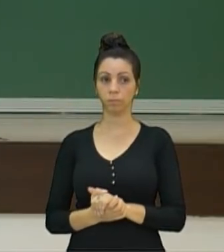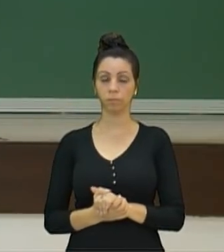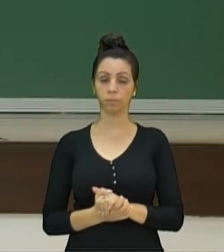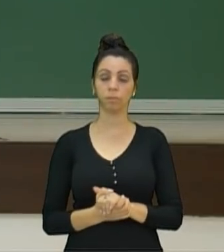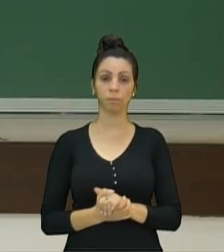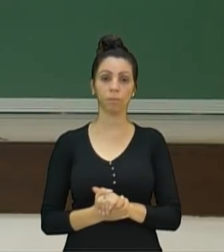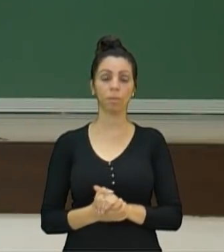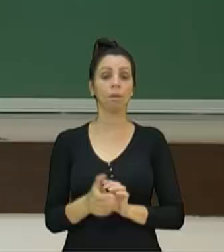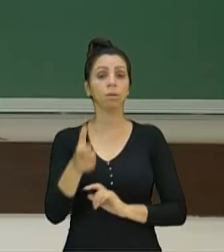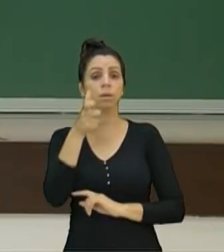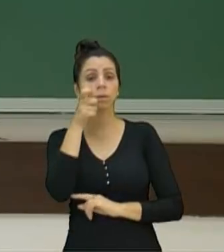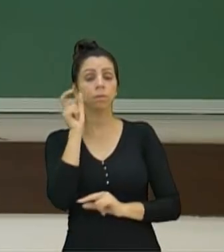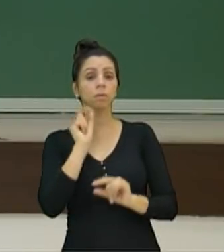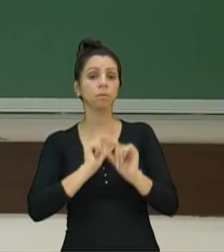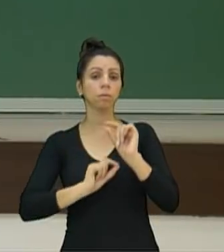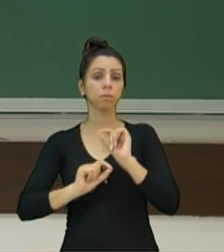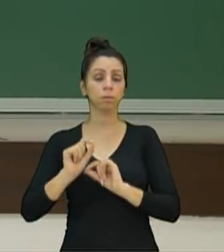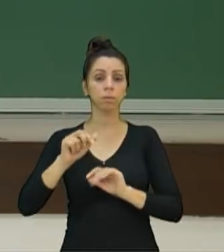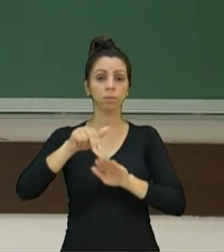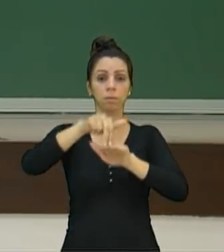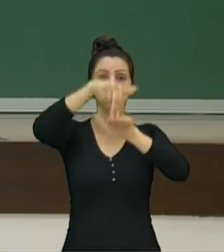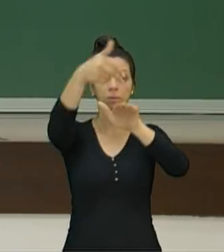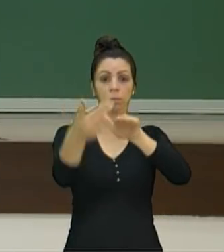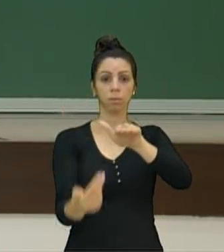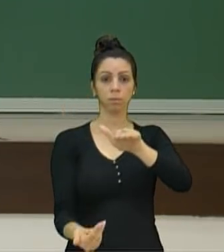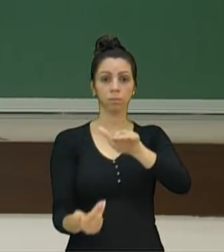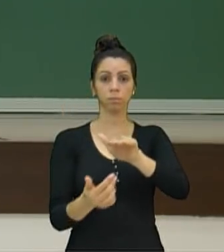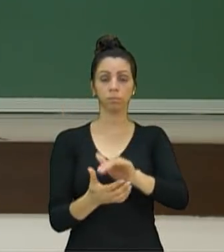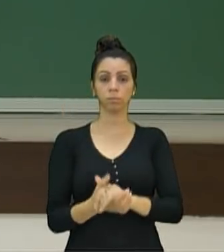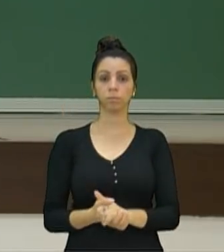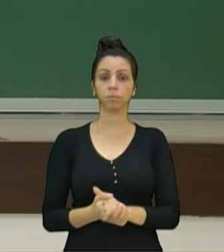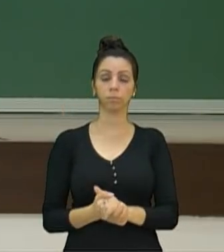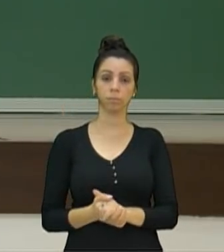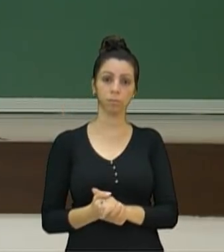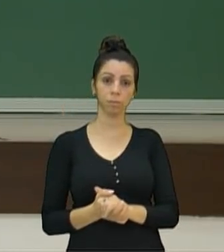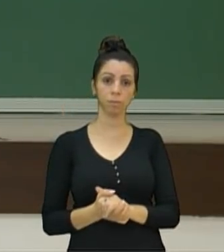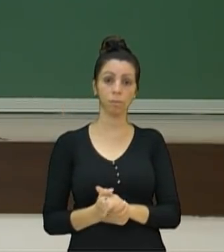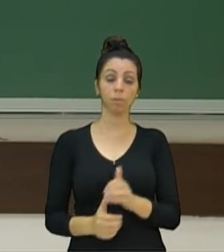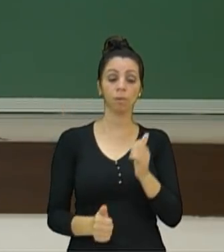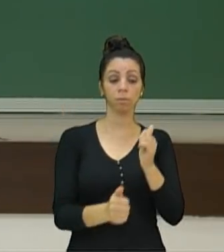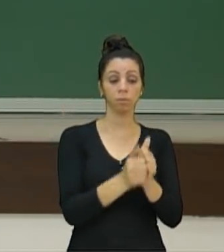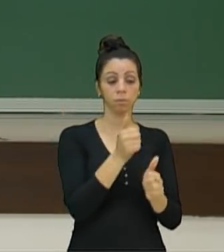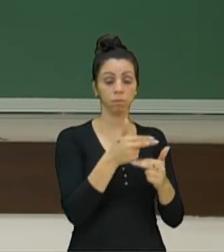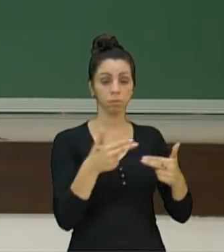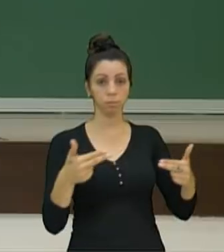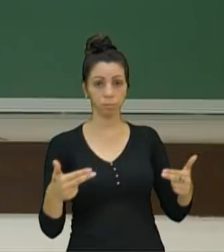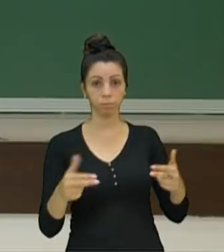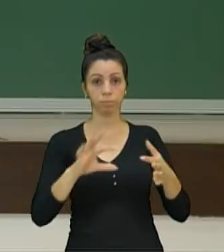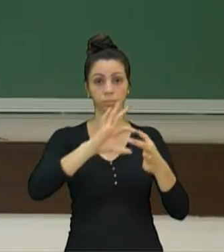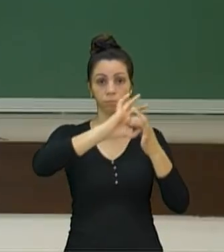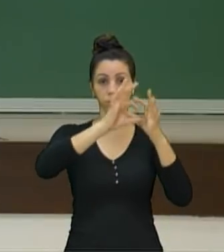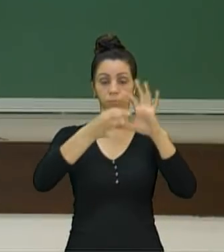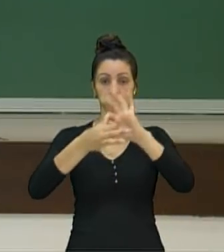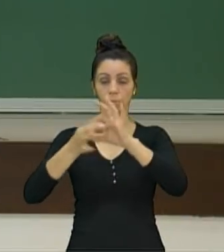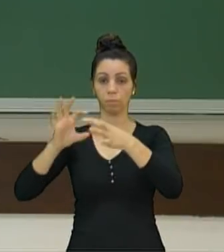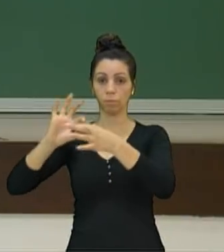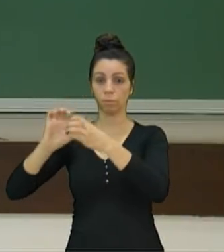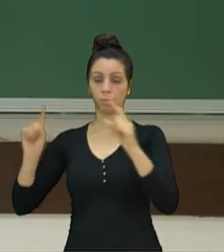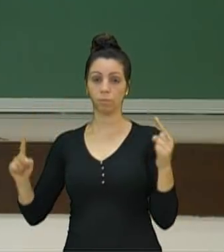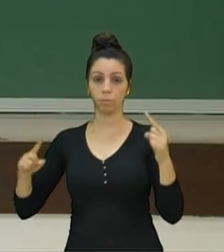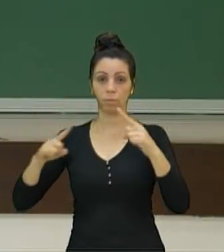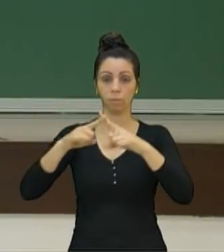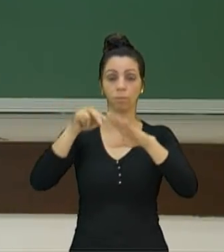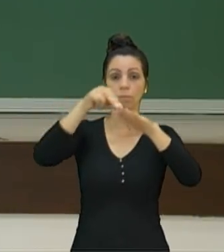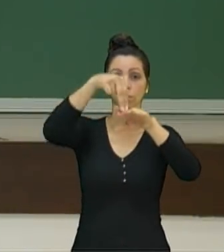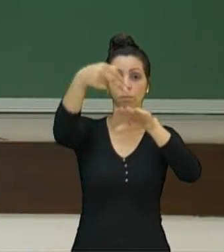Uma curiosidade sobre os saltos ornamentais. Nos últimos Jogos Olímpicos, a disputa dos saltos